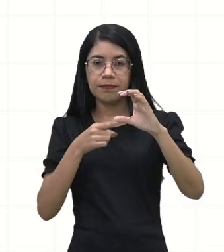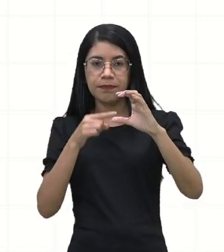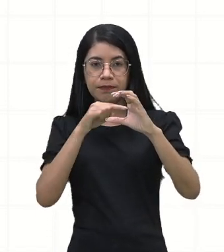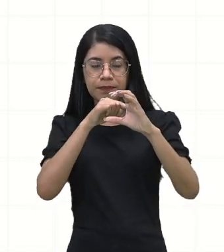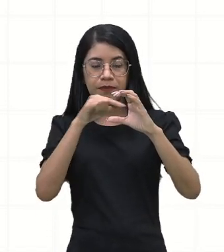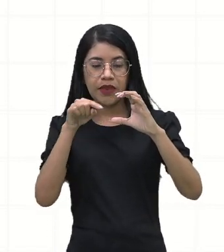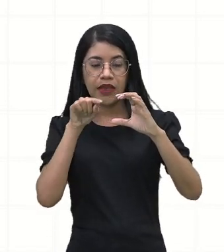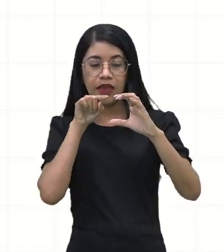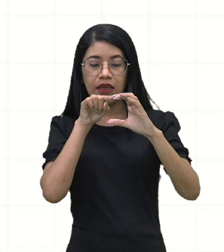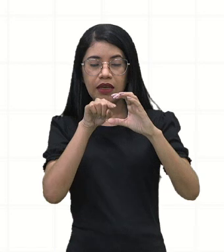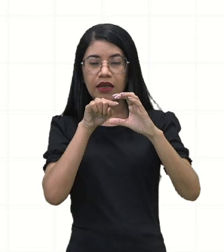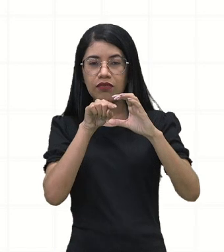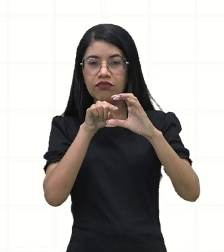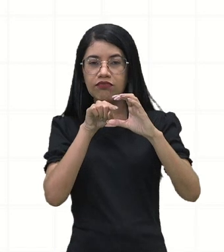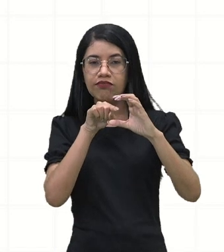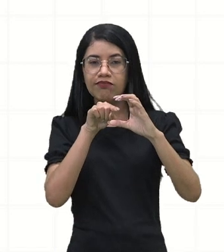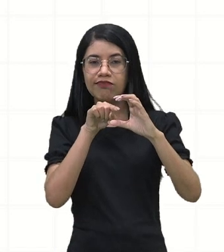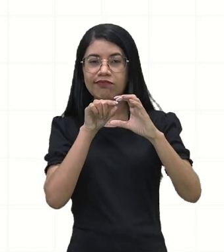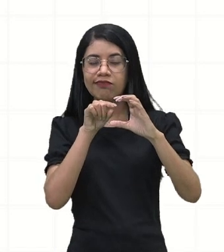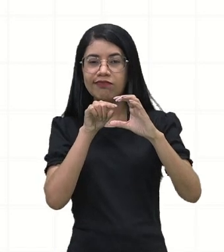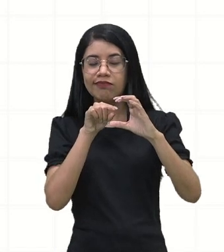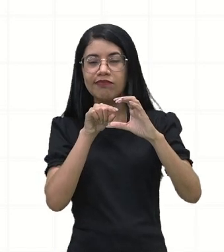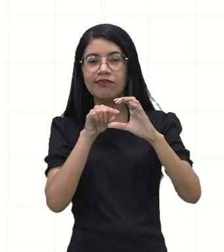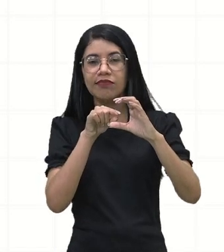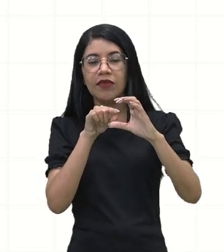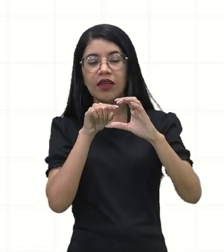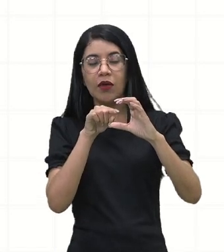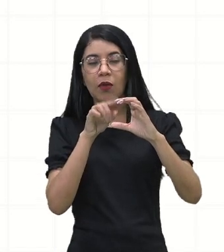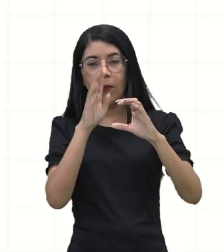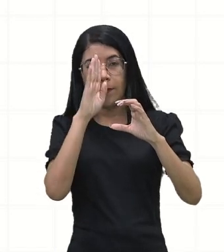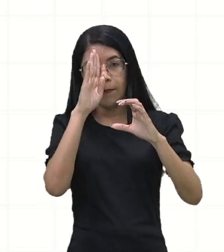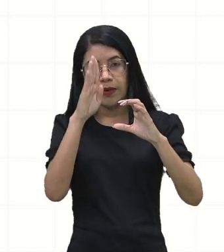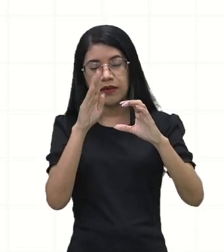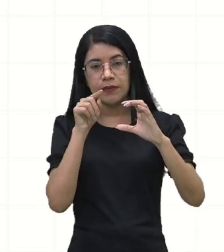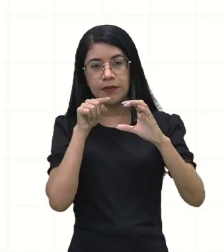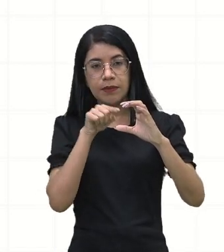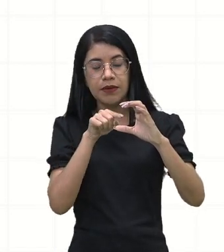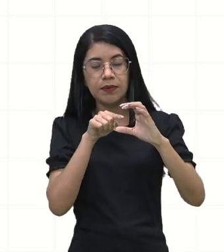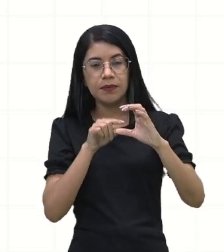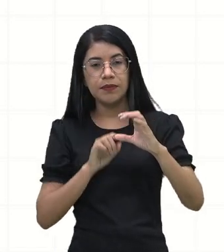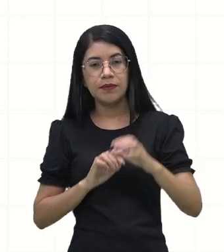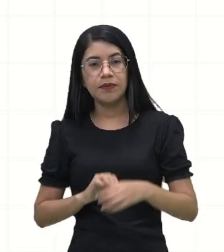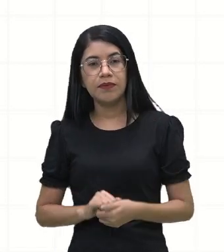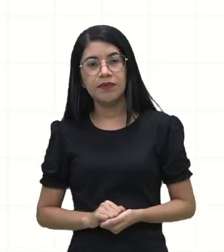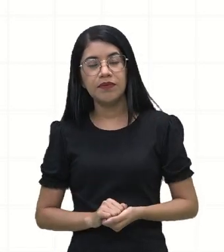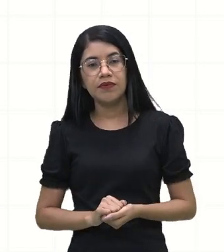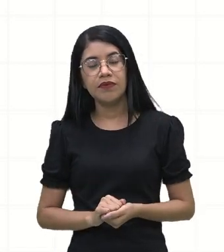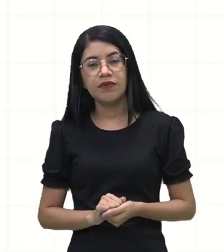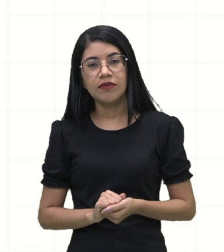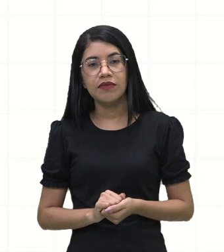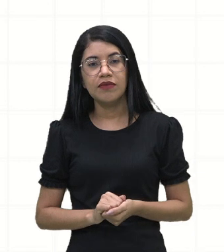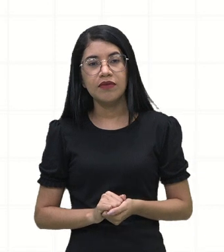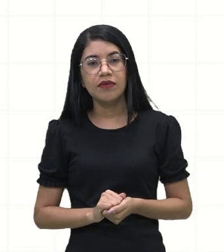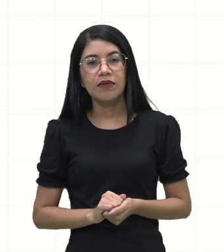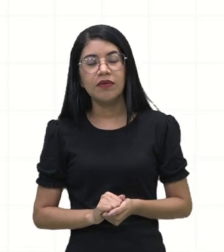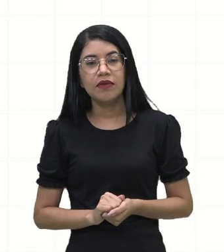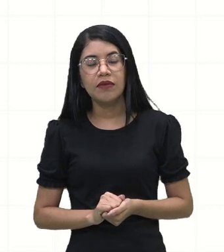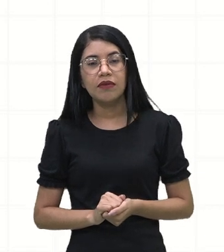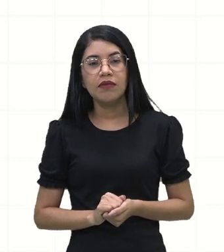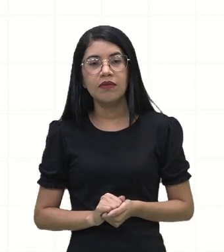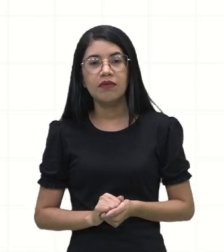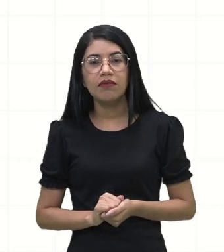tá? E olha por onde ele passou. Passou pelo ponto que é o centro da circunferência. Nós temos o